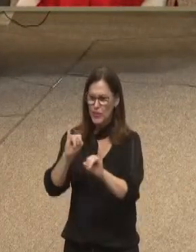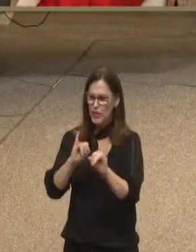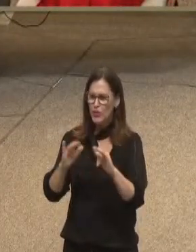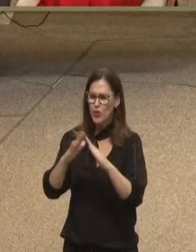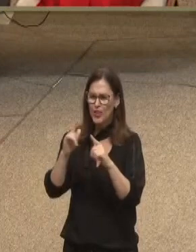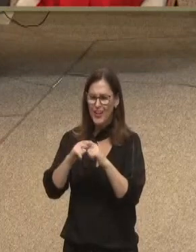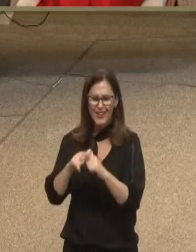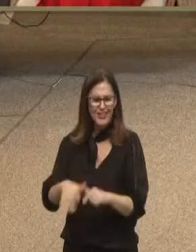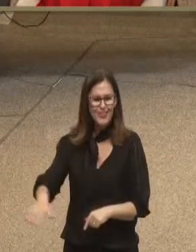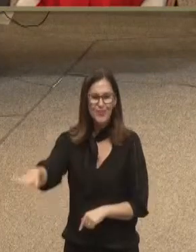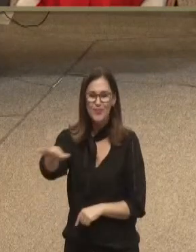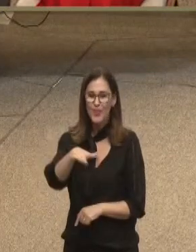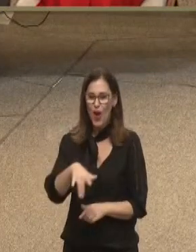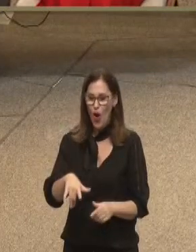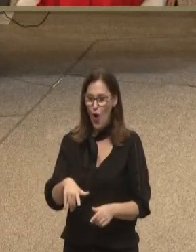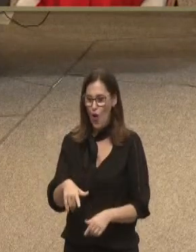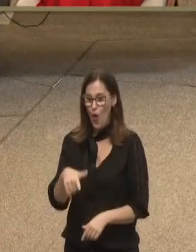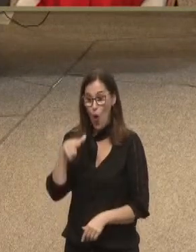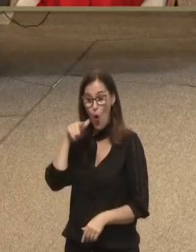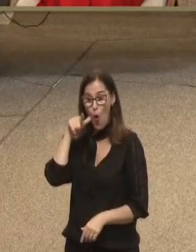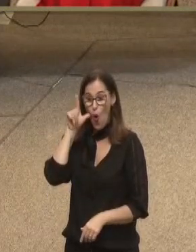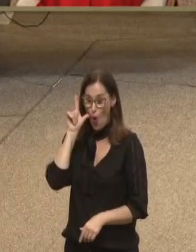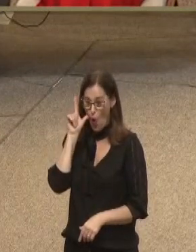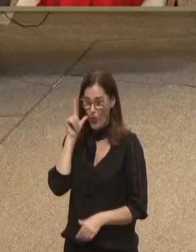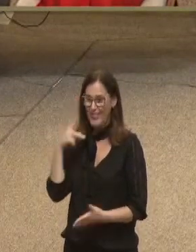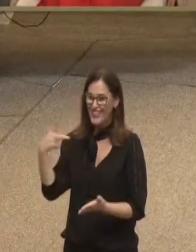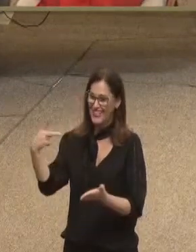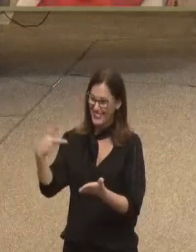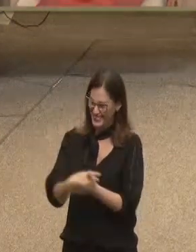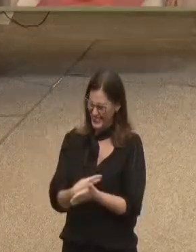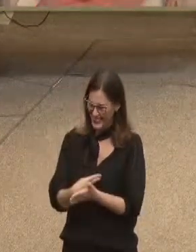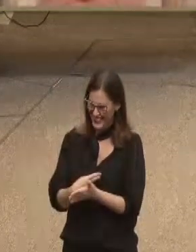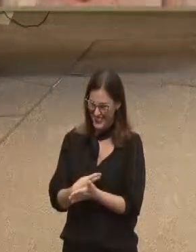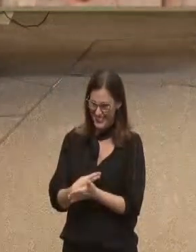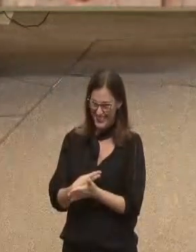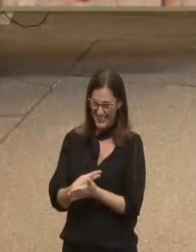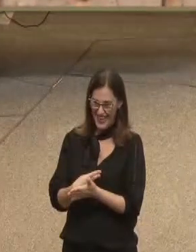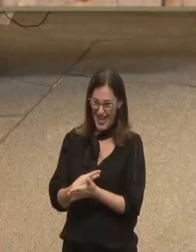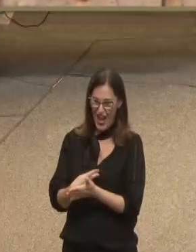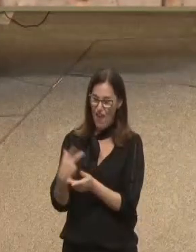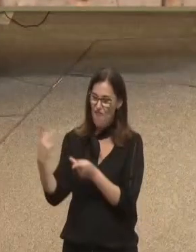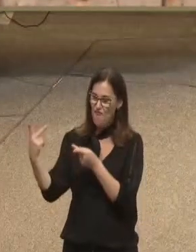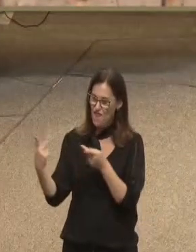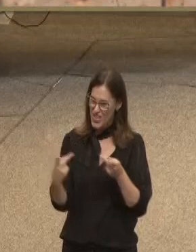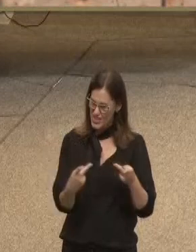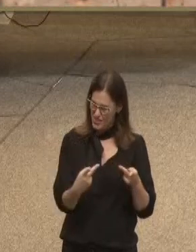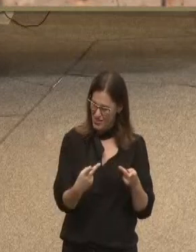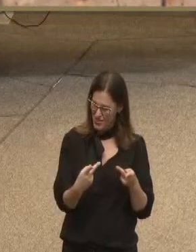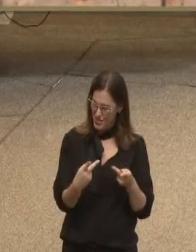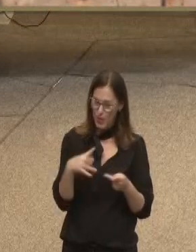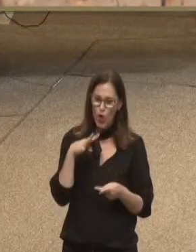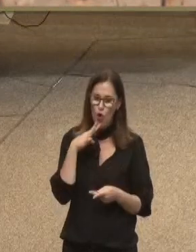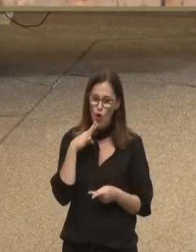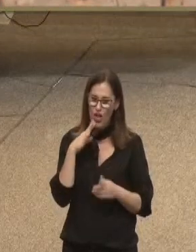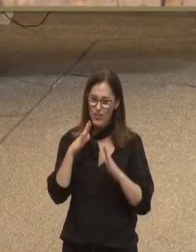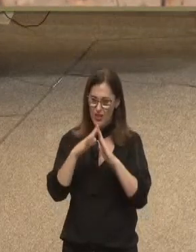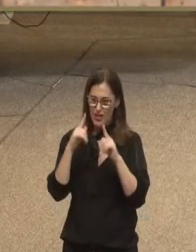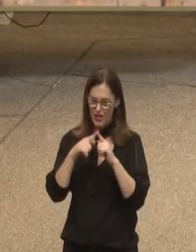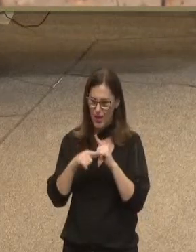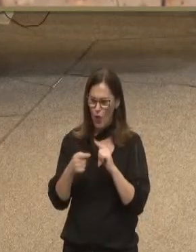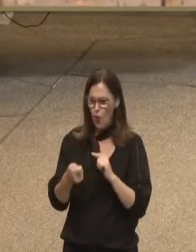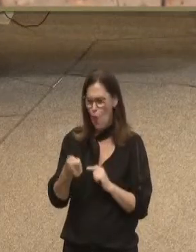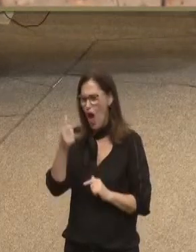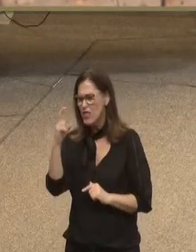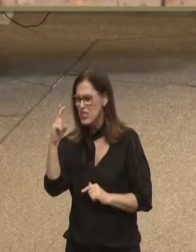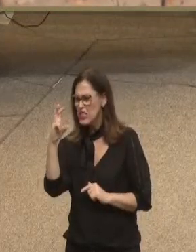muita alegria que ontem realizamos o nosso tour memorial. Quase 50 pessoas que